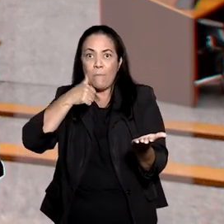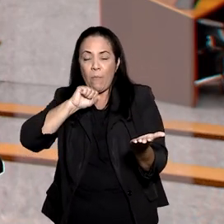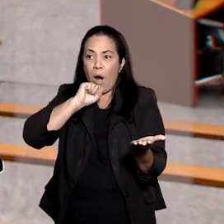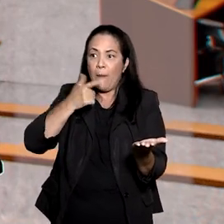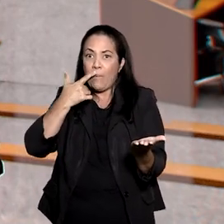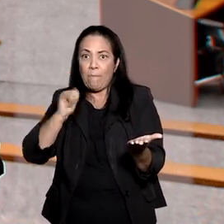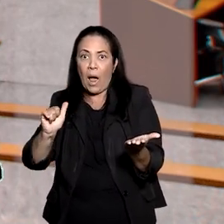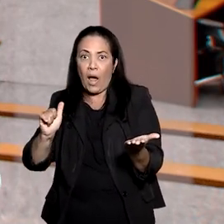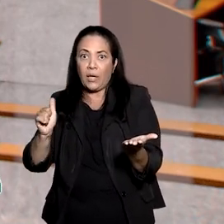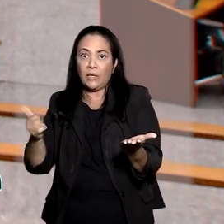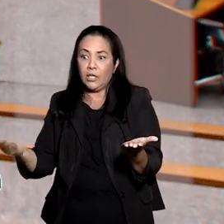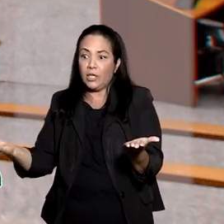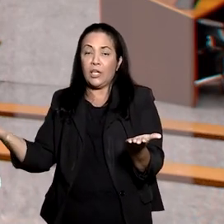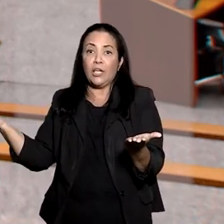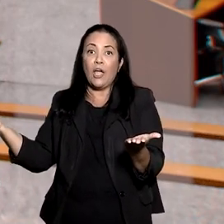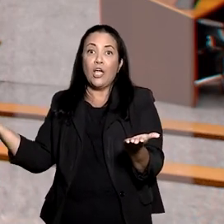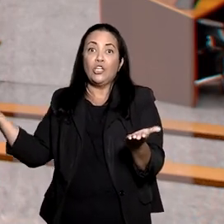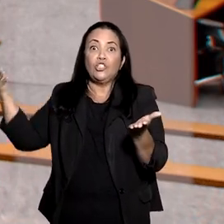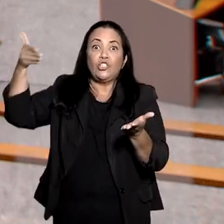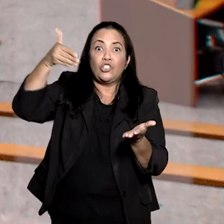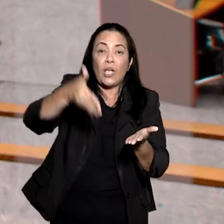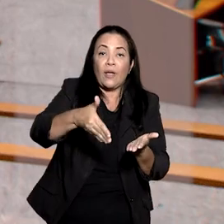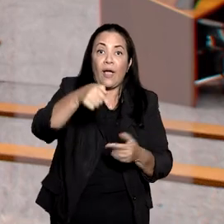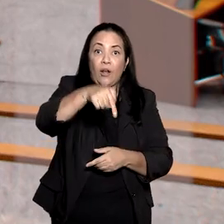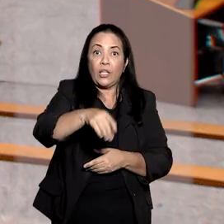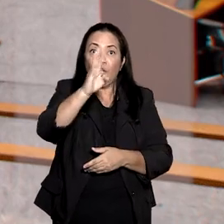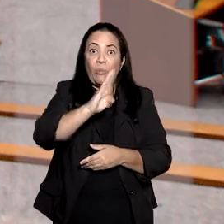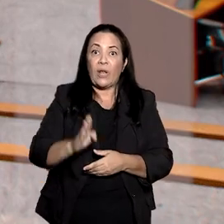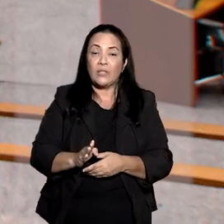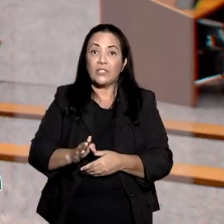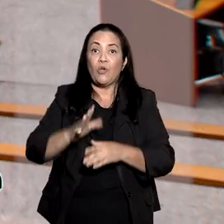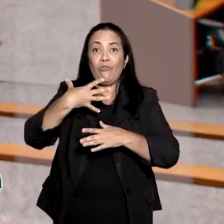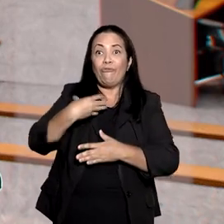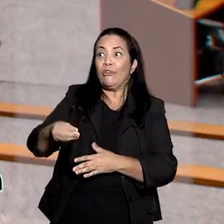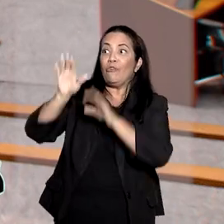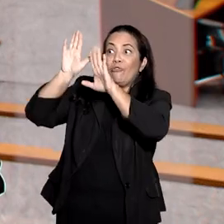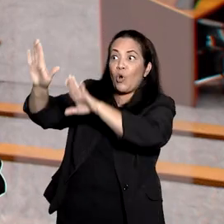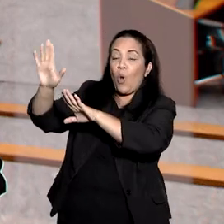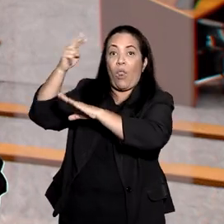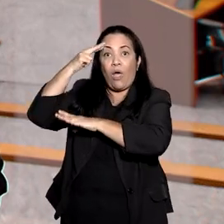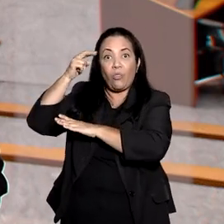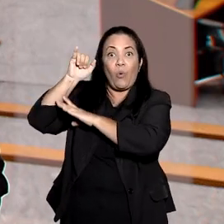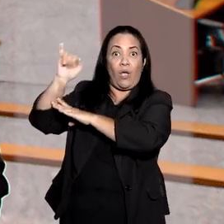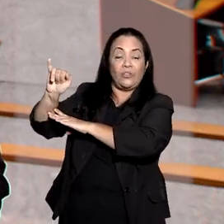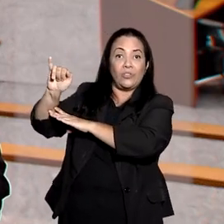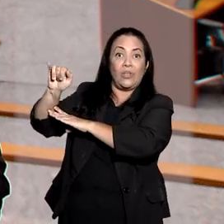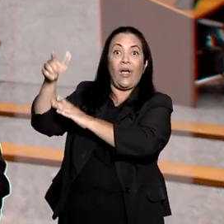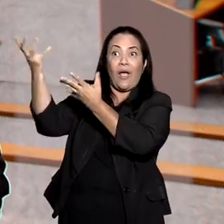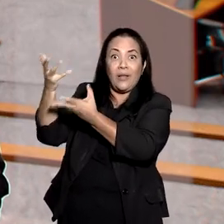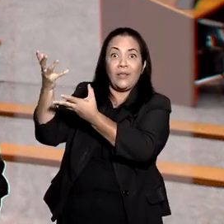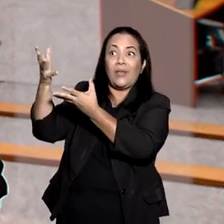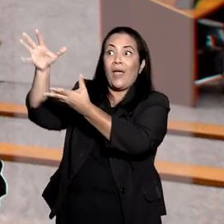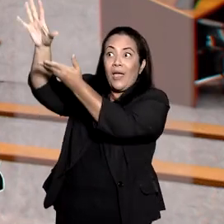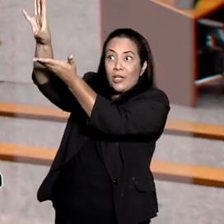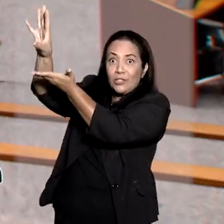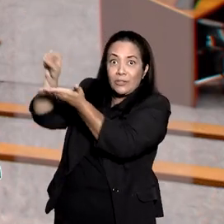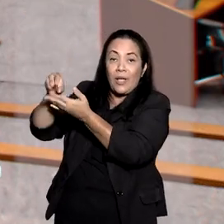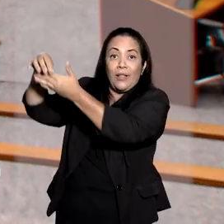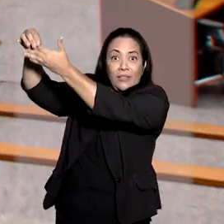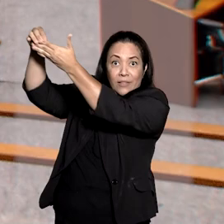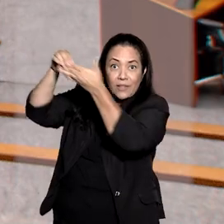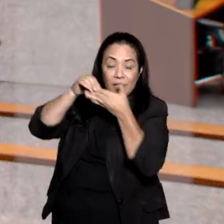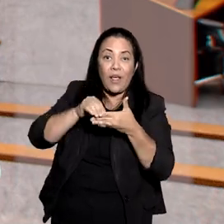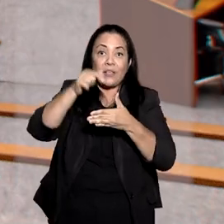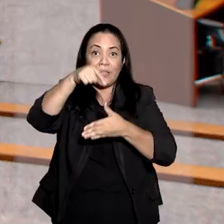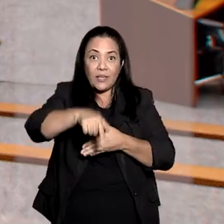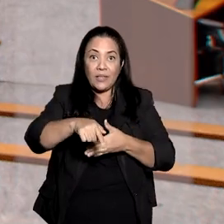que migraram para o Brasil e agora querem trazer os filhos que ficaram no Haiti a união contestou liminares da Justiça Federal em